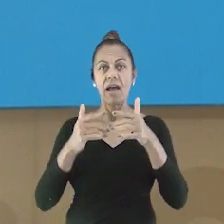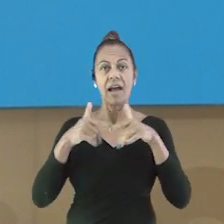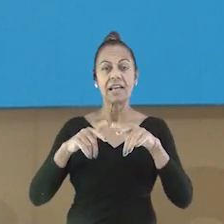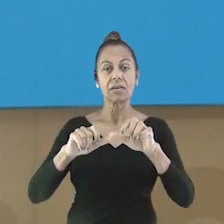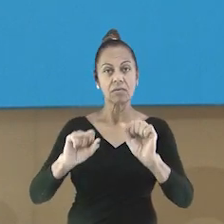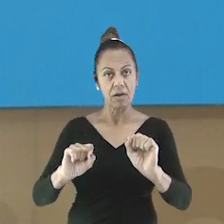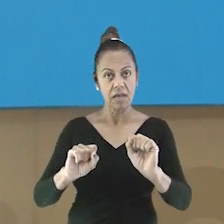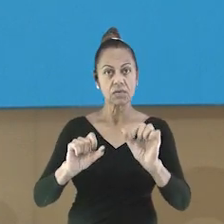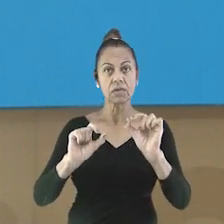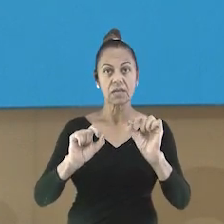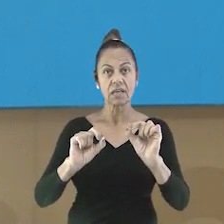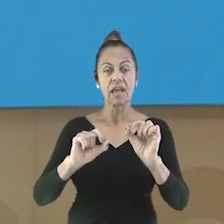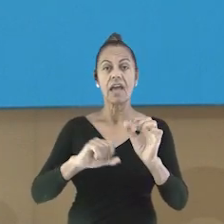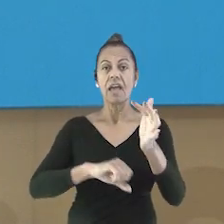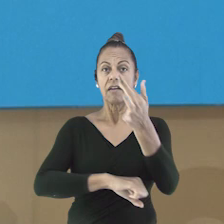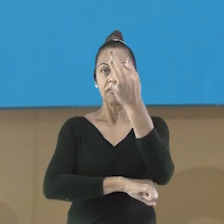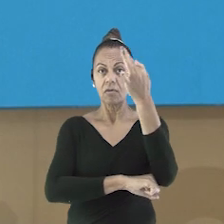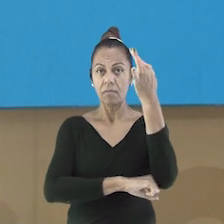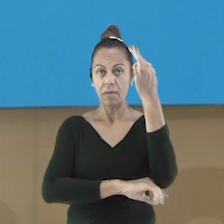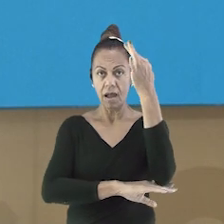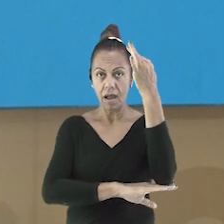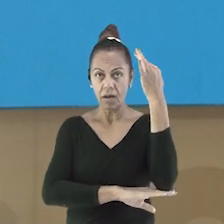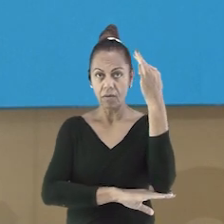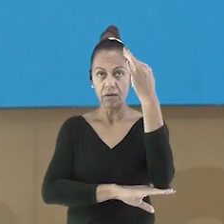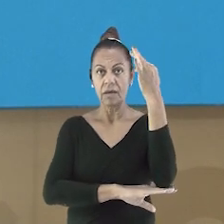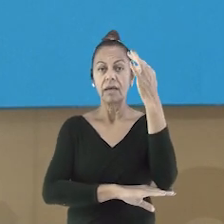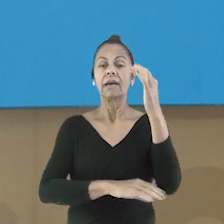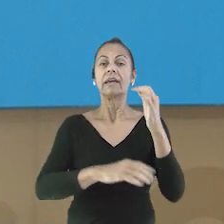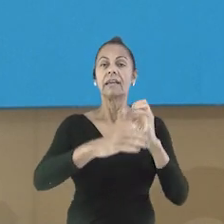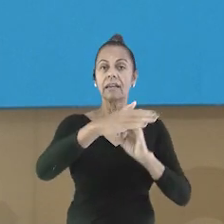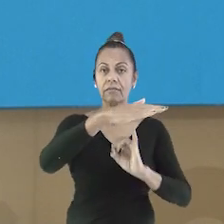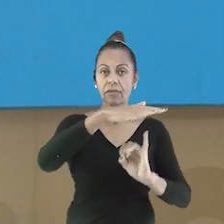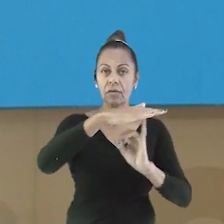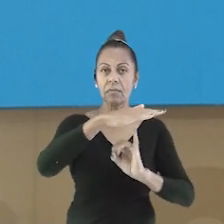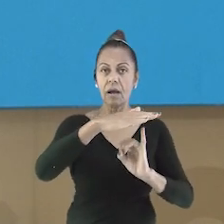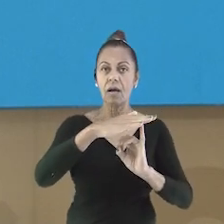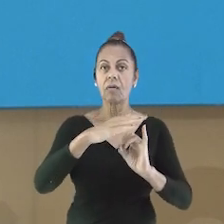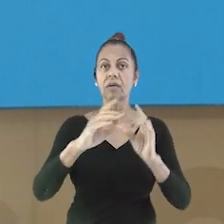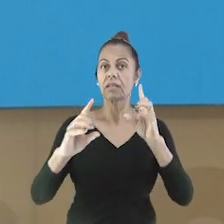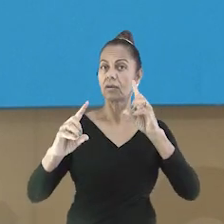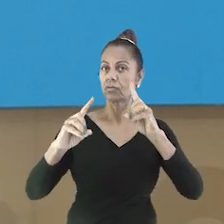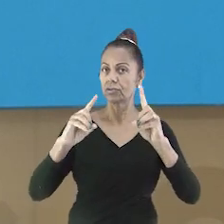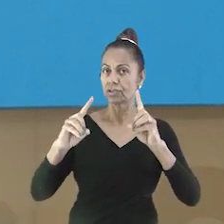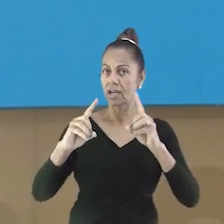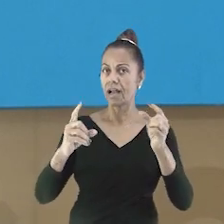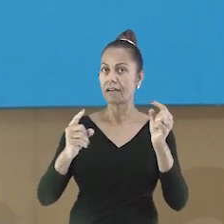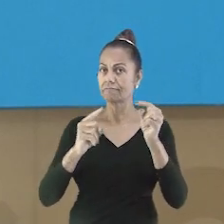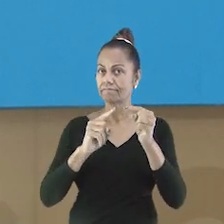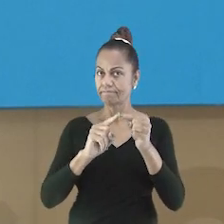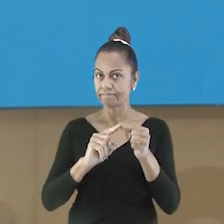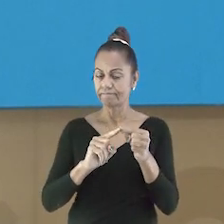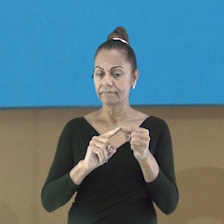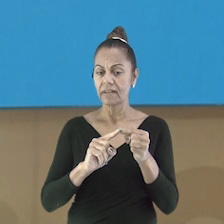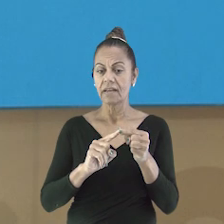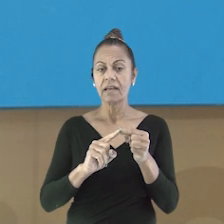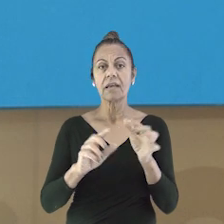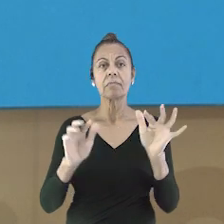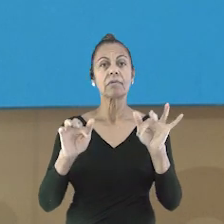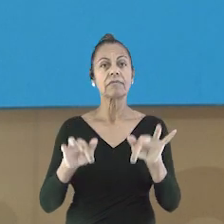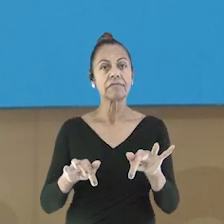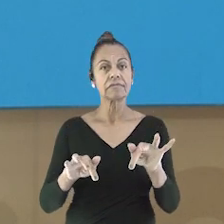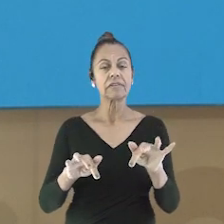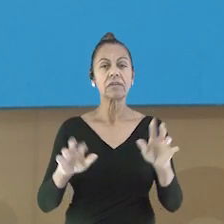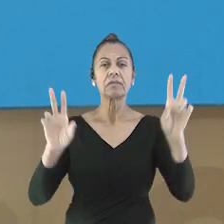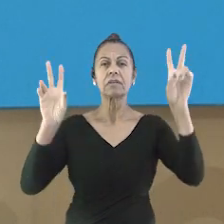veiculada em jornais ou revistas. A linguagem utilizada é formal e informal, já que se trata de um